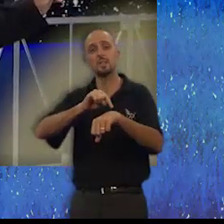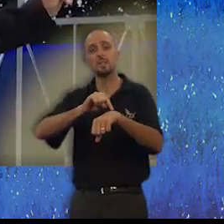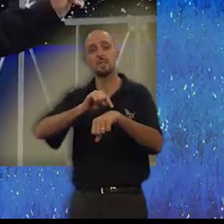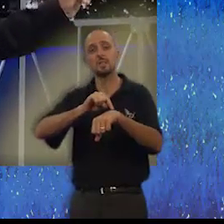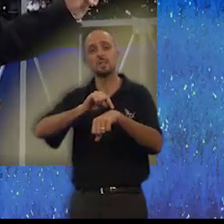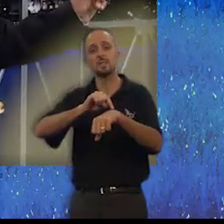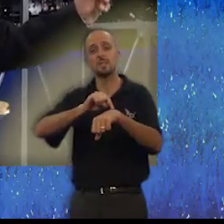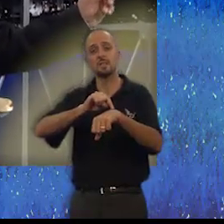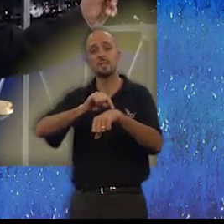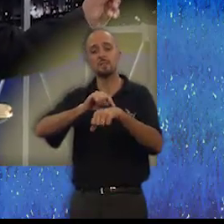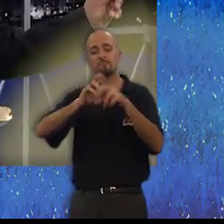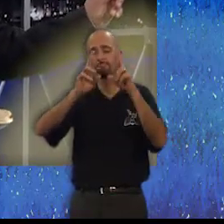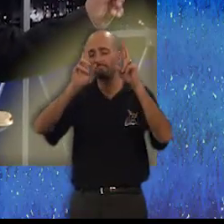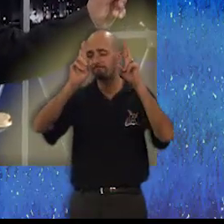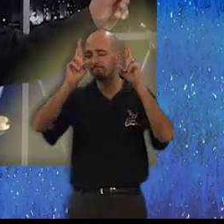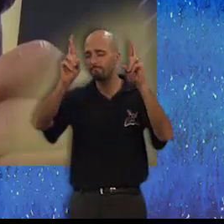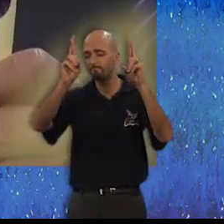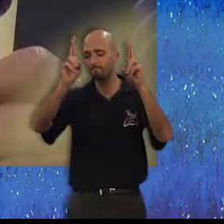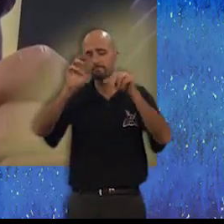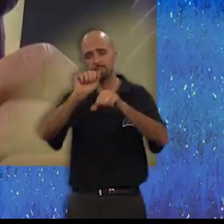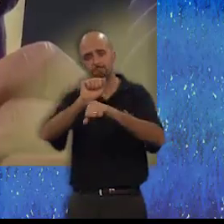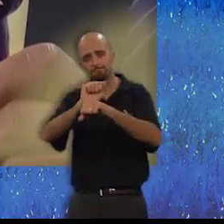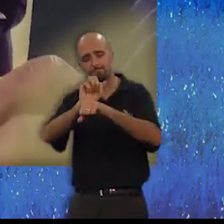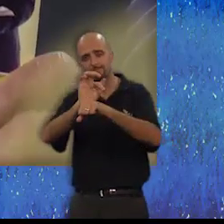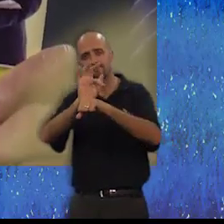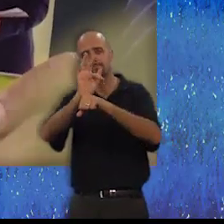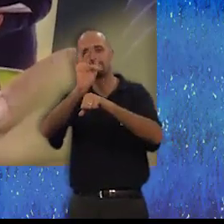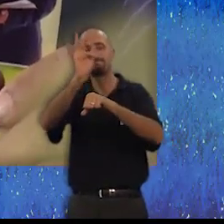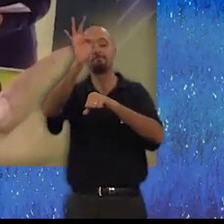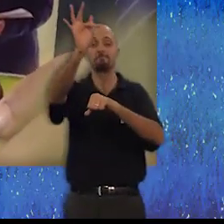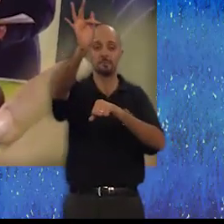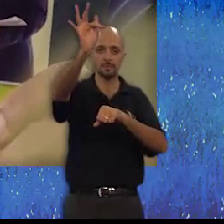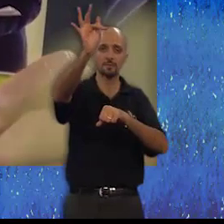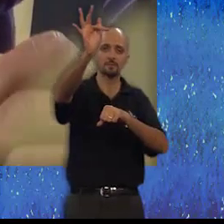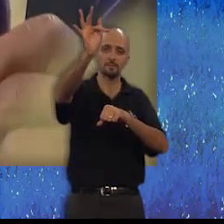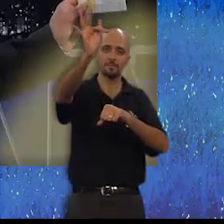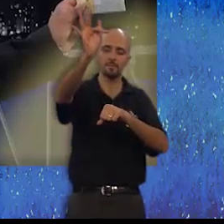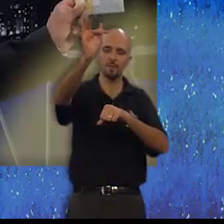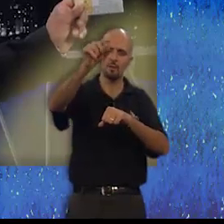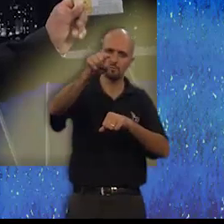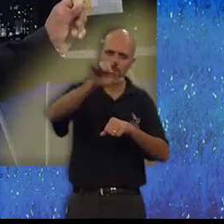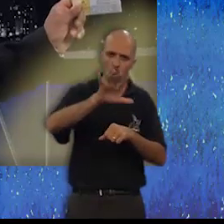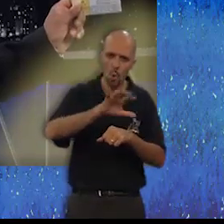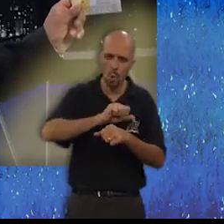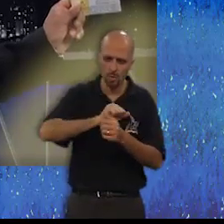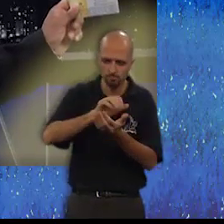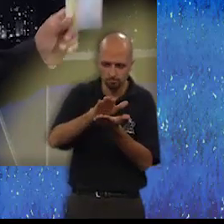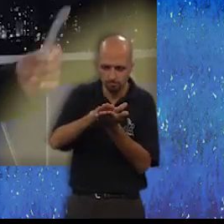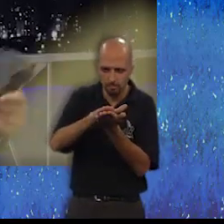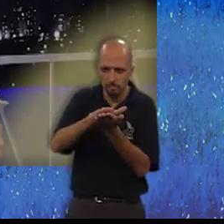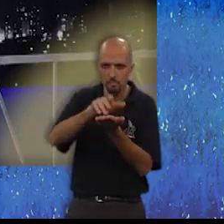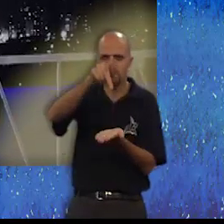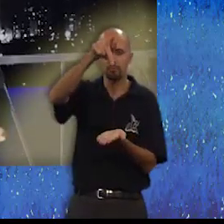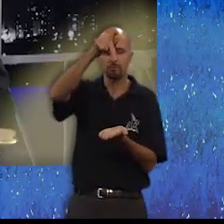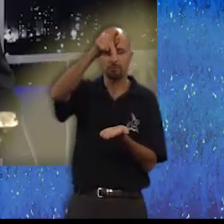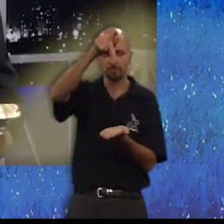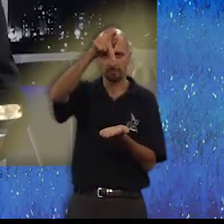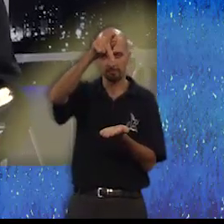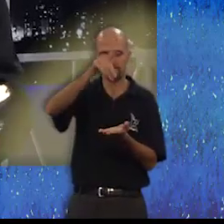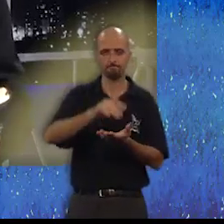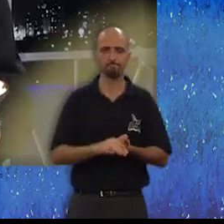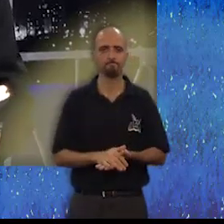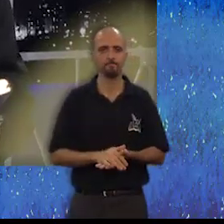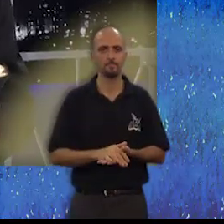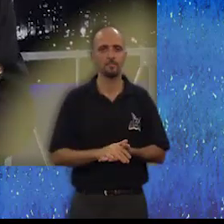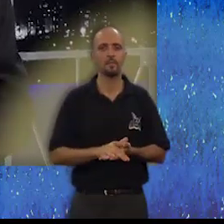Esperança. Esse é o curso que a gente usou e tem usado e vamos continuar usando para você que gosta de profecias. Agora, o